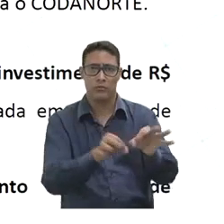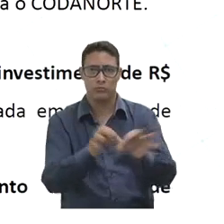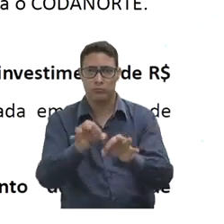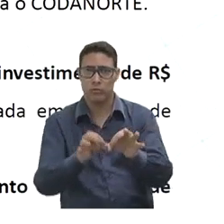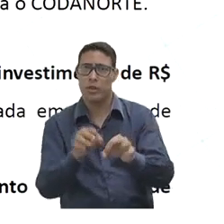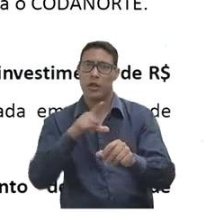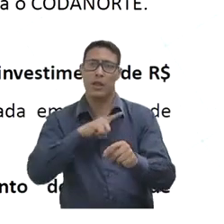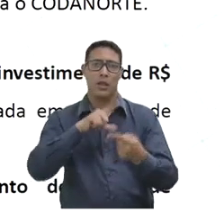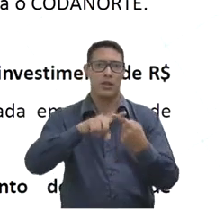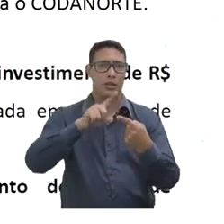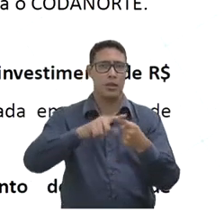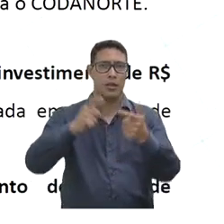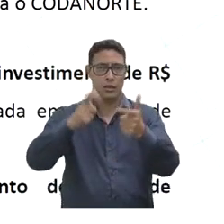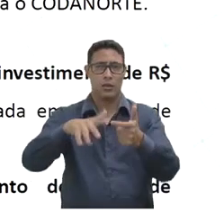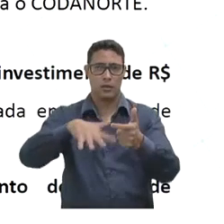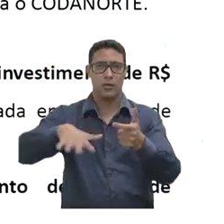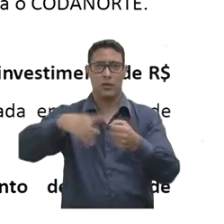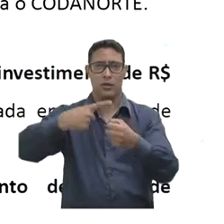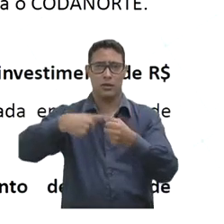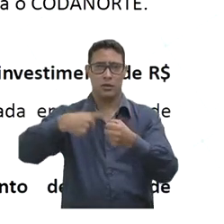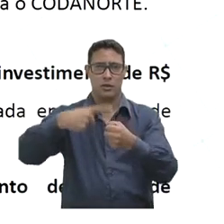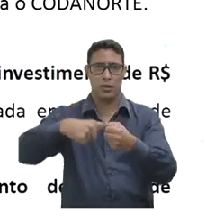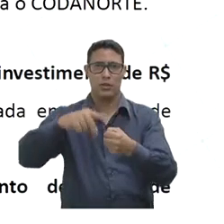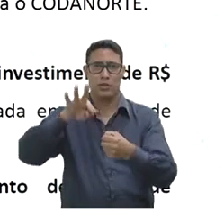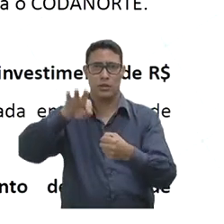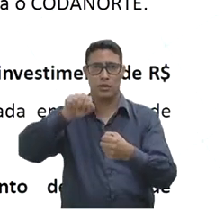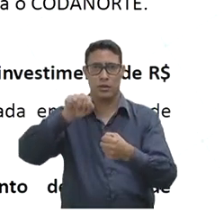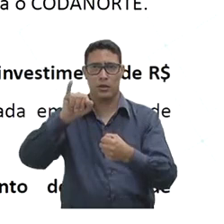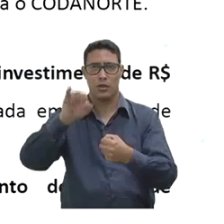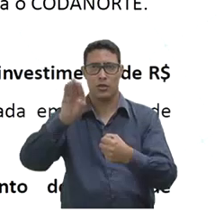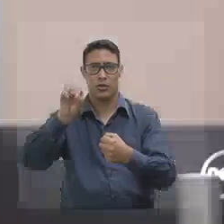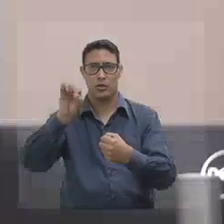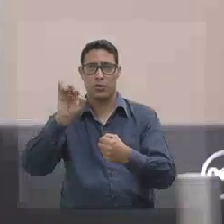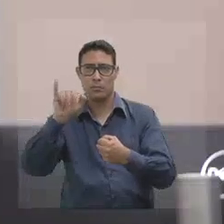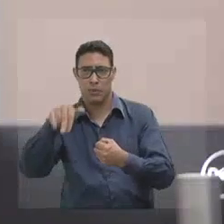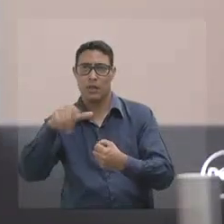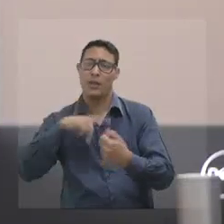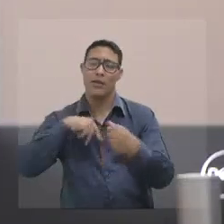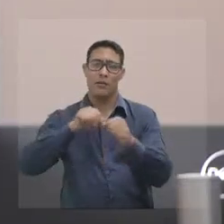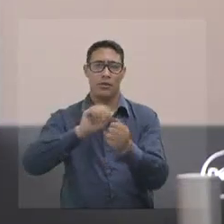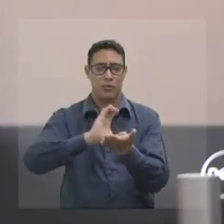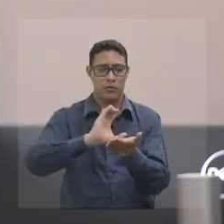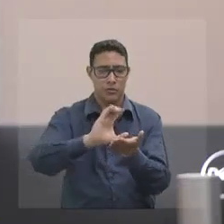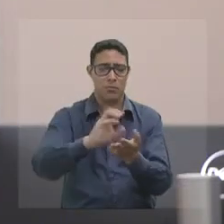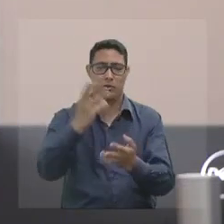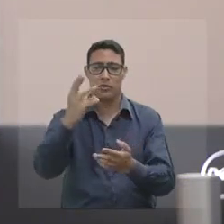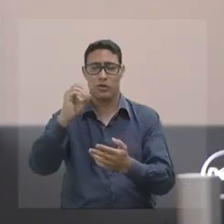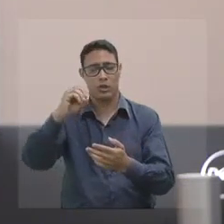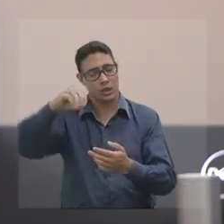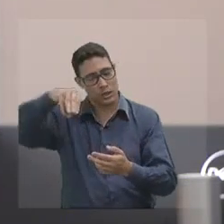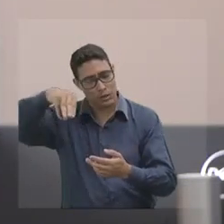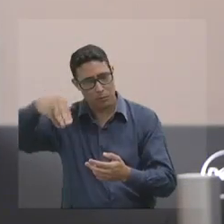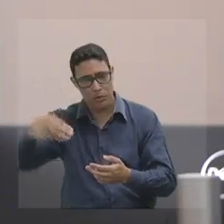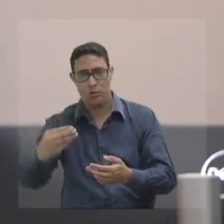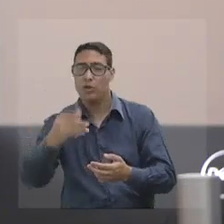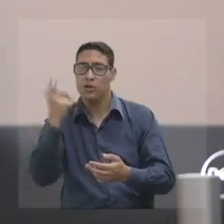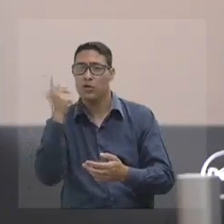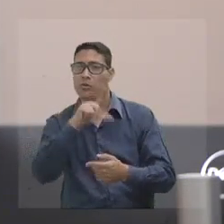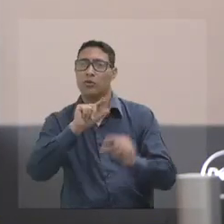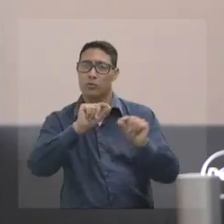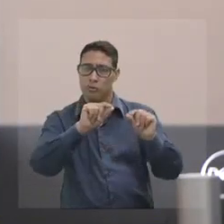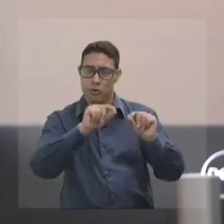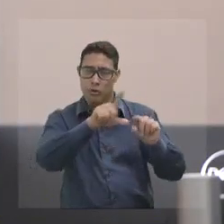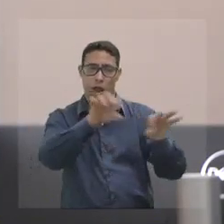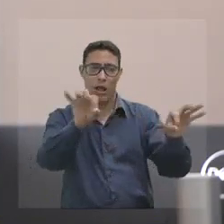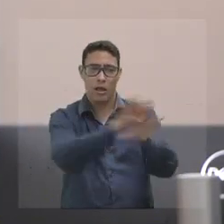no Vale do Jequitinhonha que é um investimento de 30 milhões e ele garantiu o encerramento de 30 lixões naquela